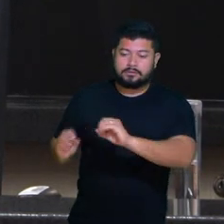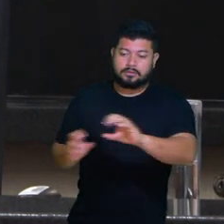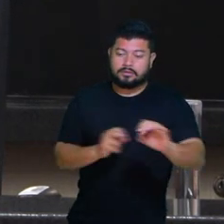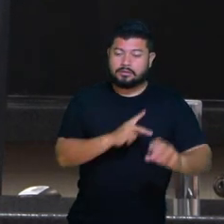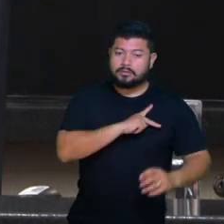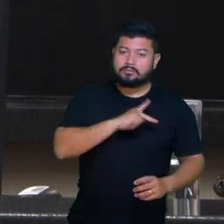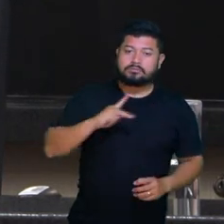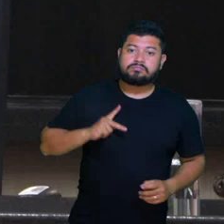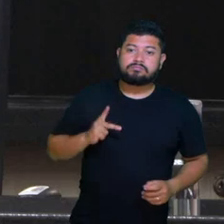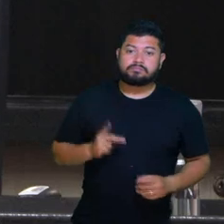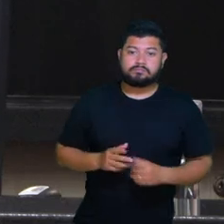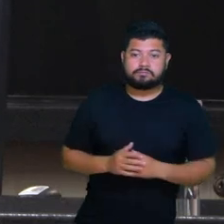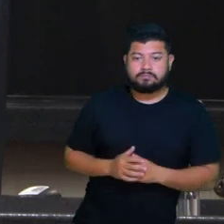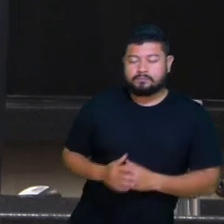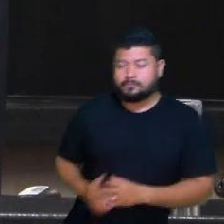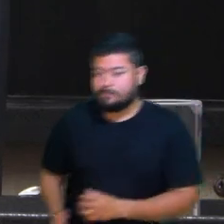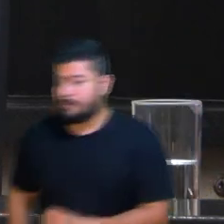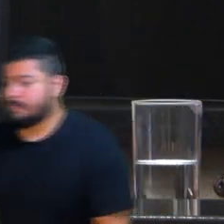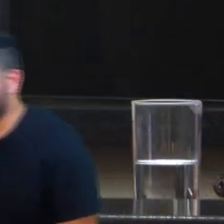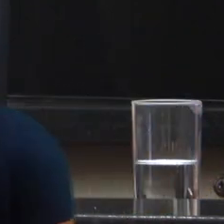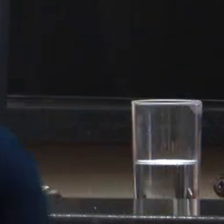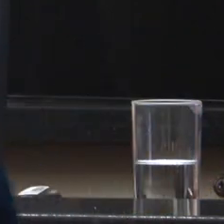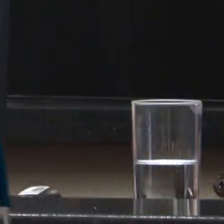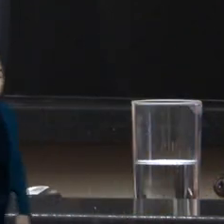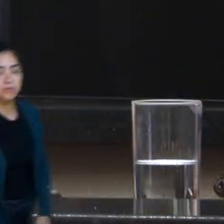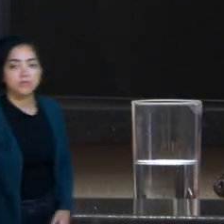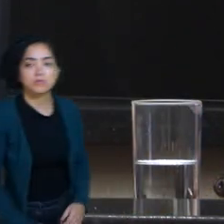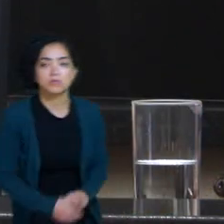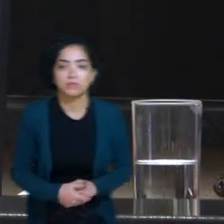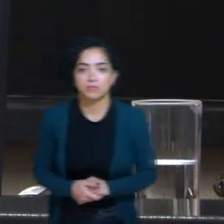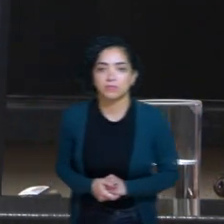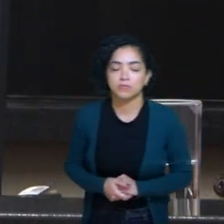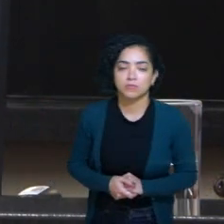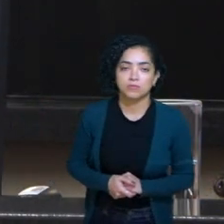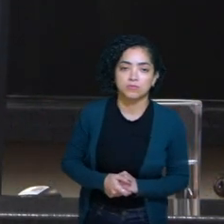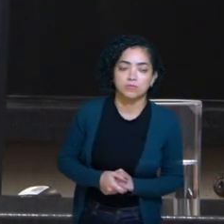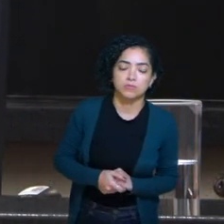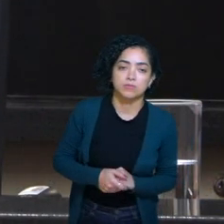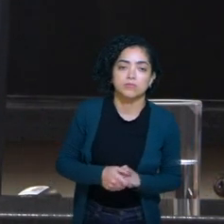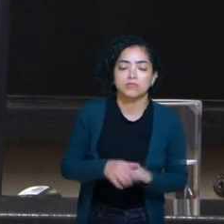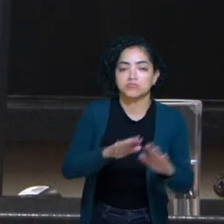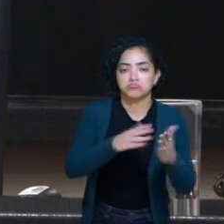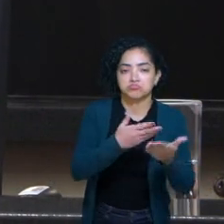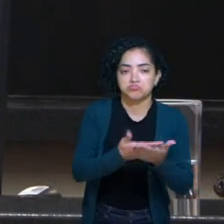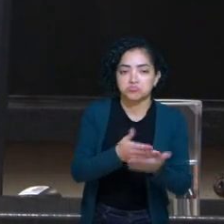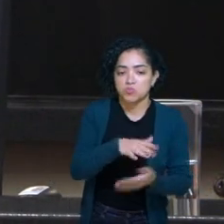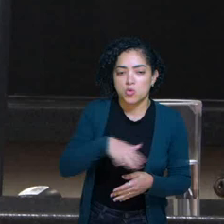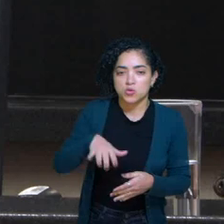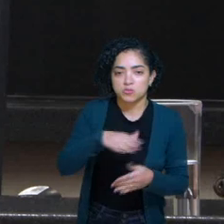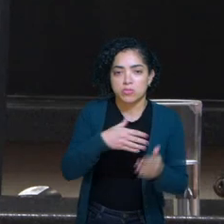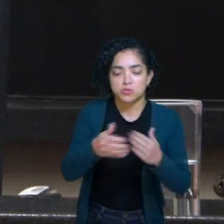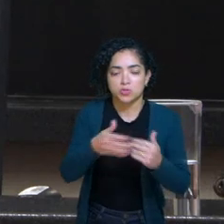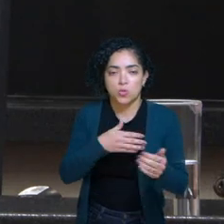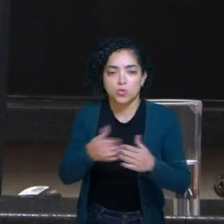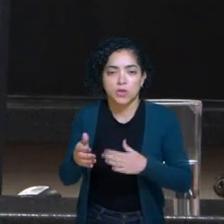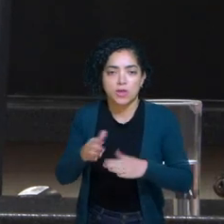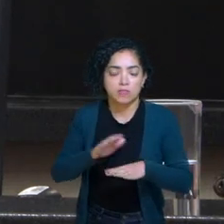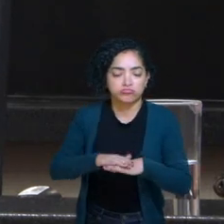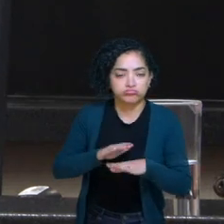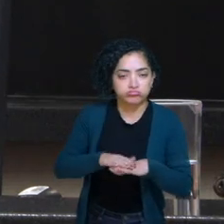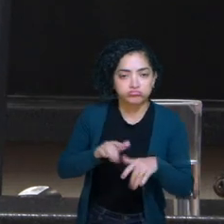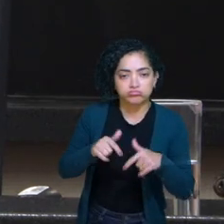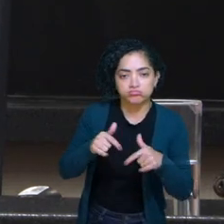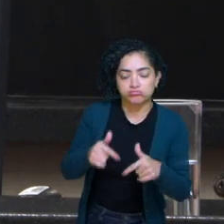seja a escola não é um um espaço qualquer a ação do professor não é uma mera